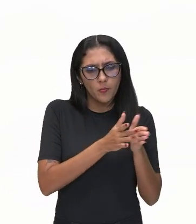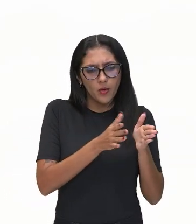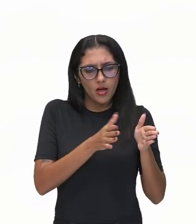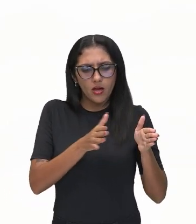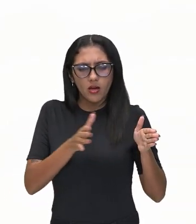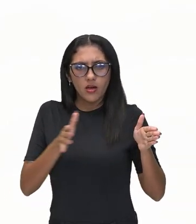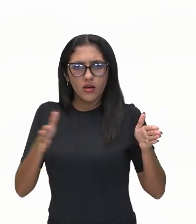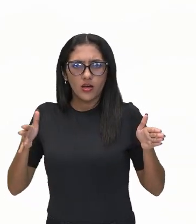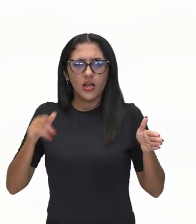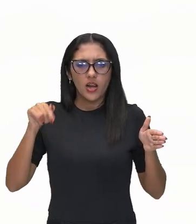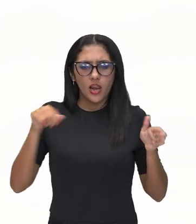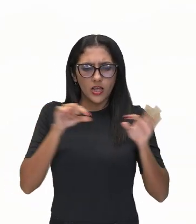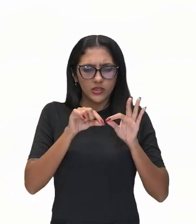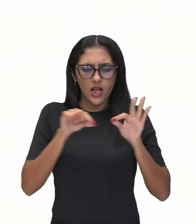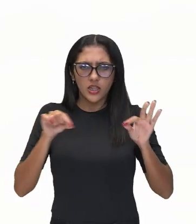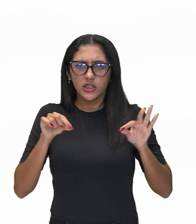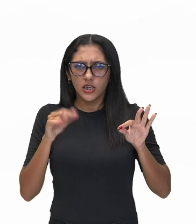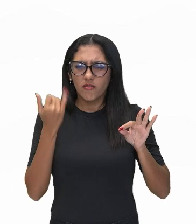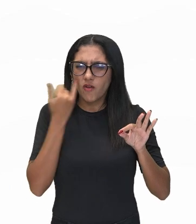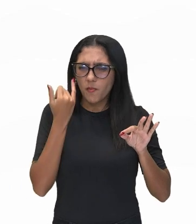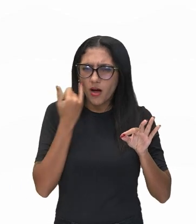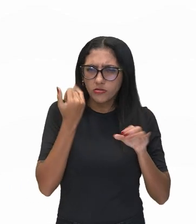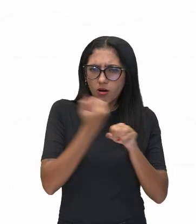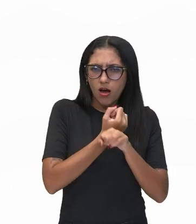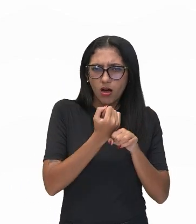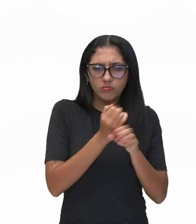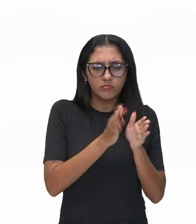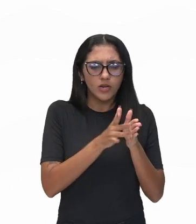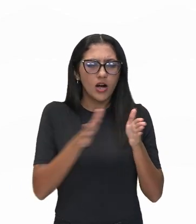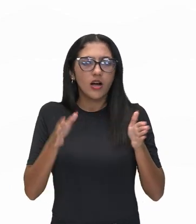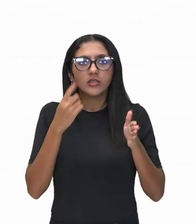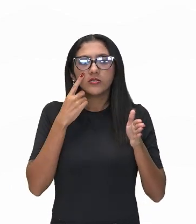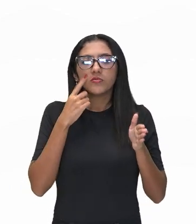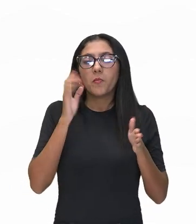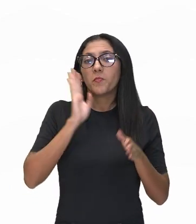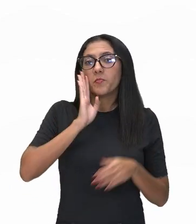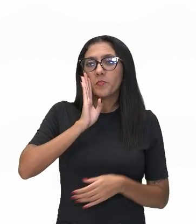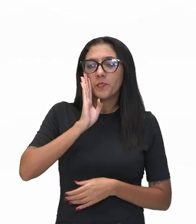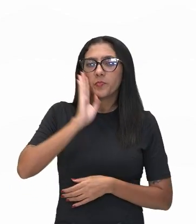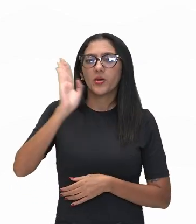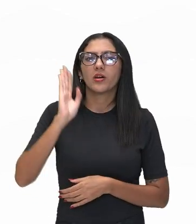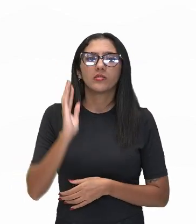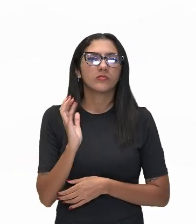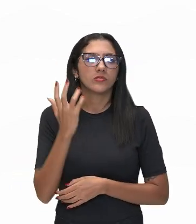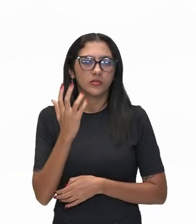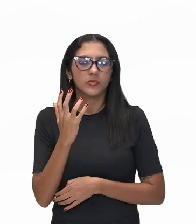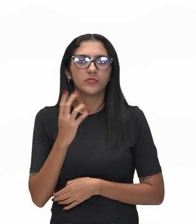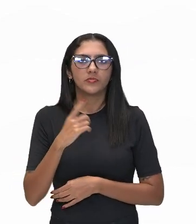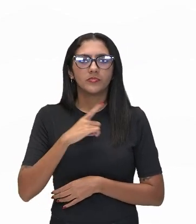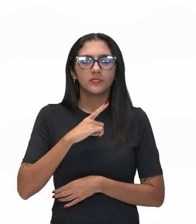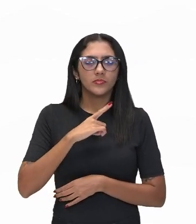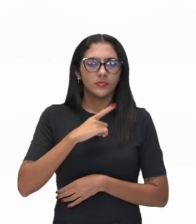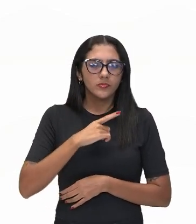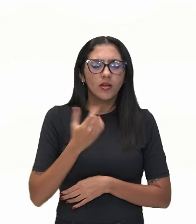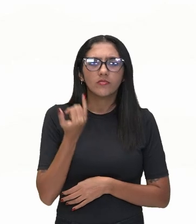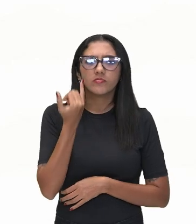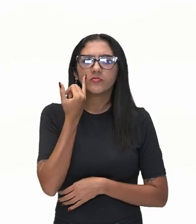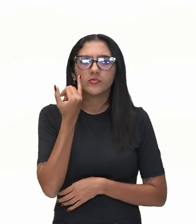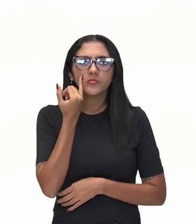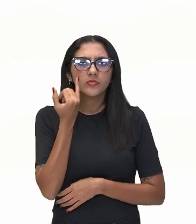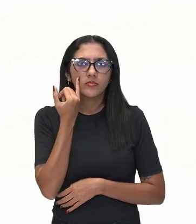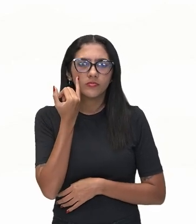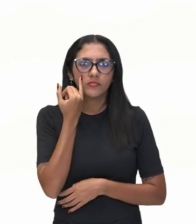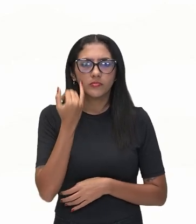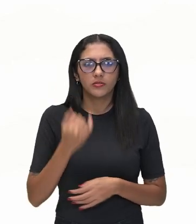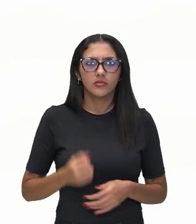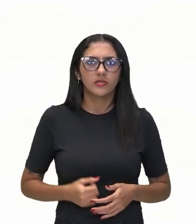tempo, nós temos aí os principais fatos que levaram, né, a essa